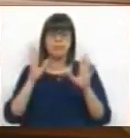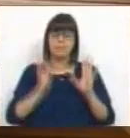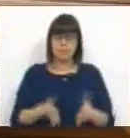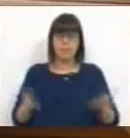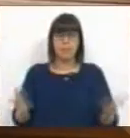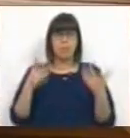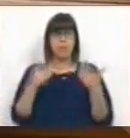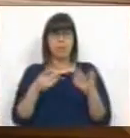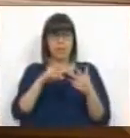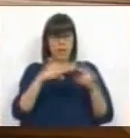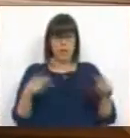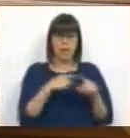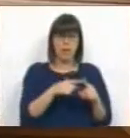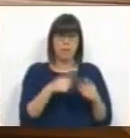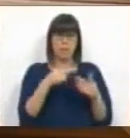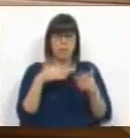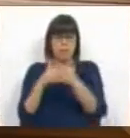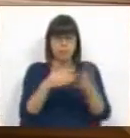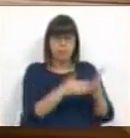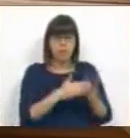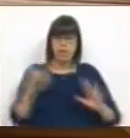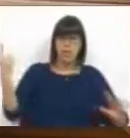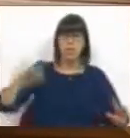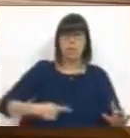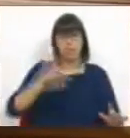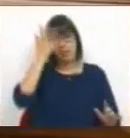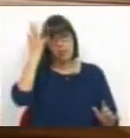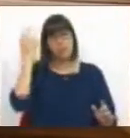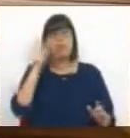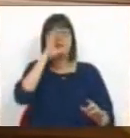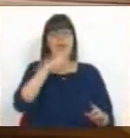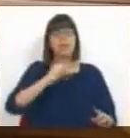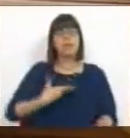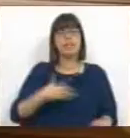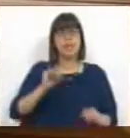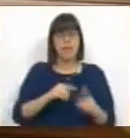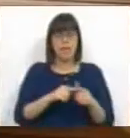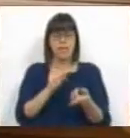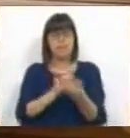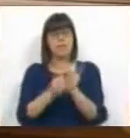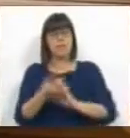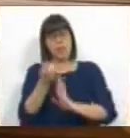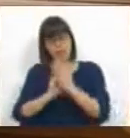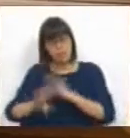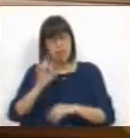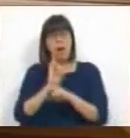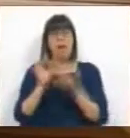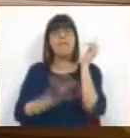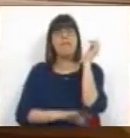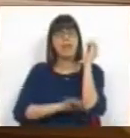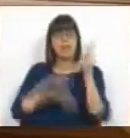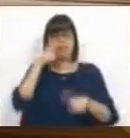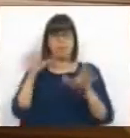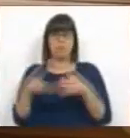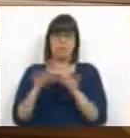impõe-se libertar as autarquias locais dos constrangimentos impostos pelo Governo PSD-CDS, mas também devolver as freguesias